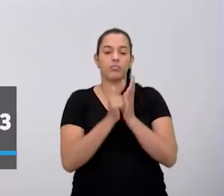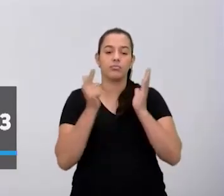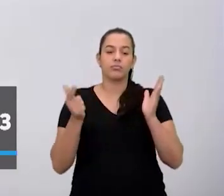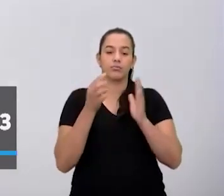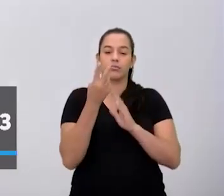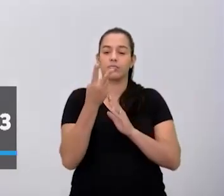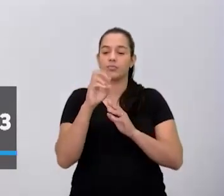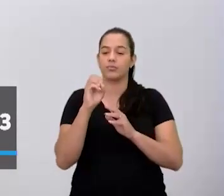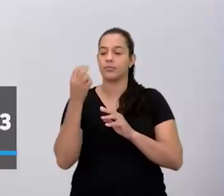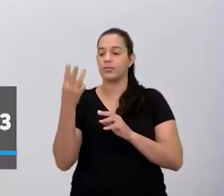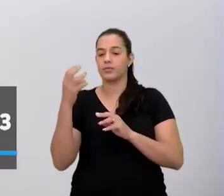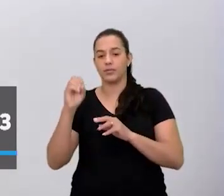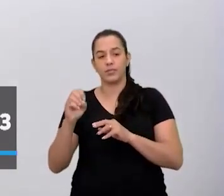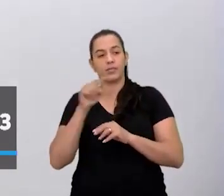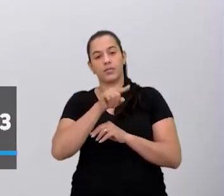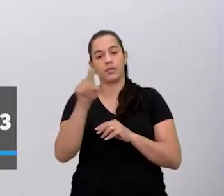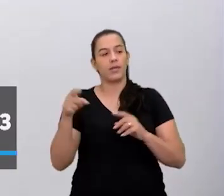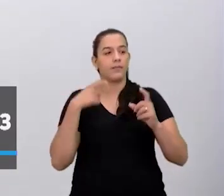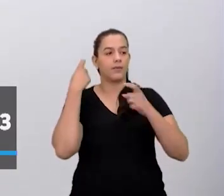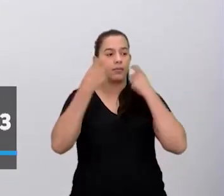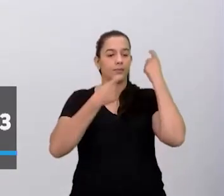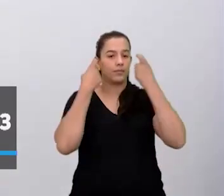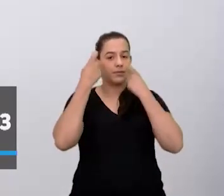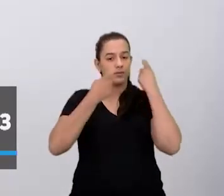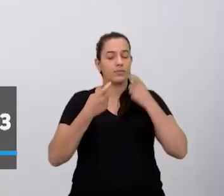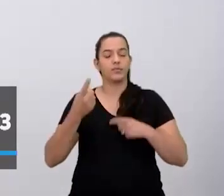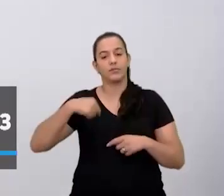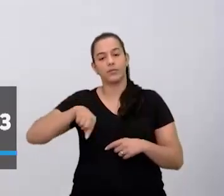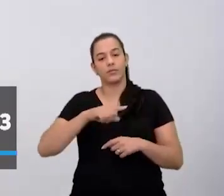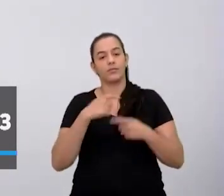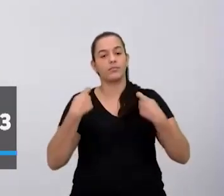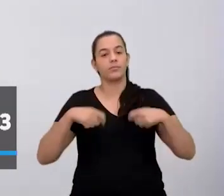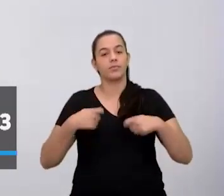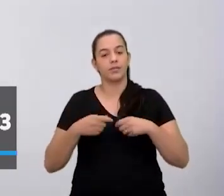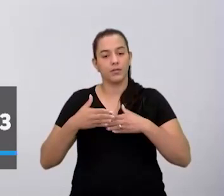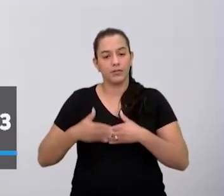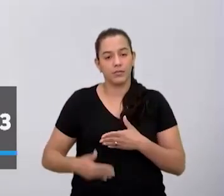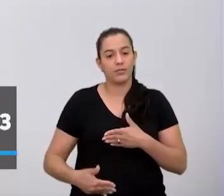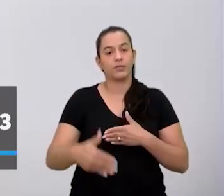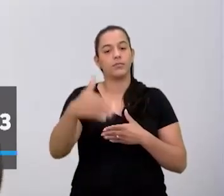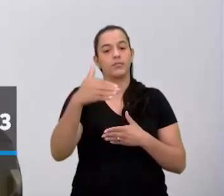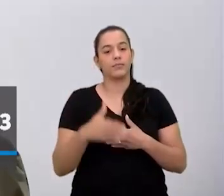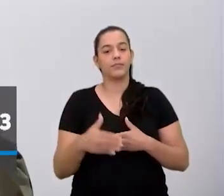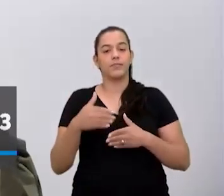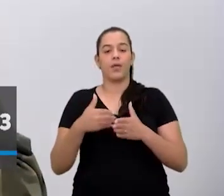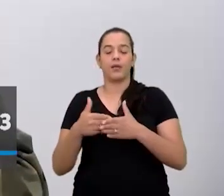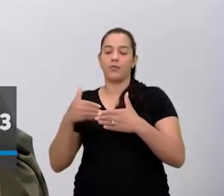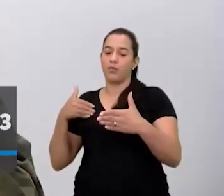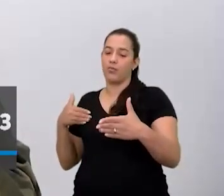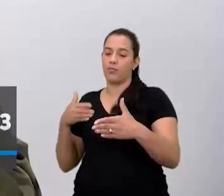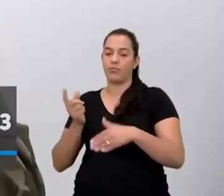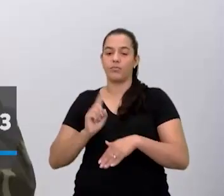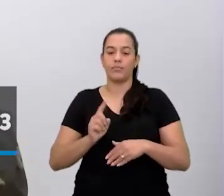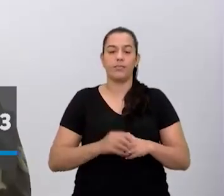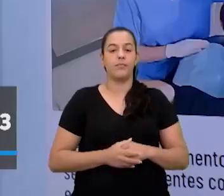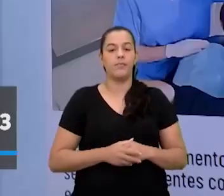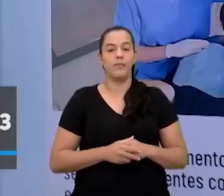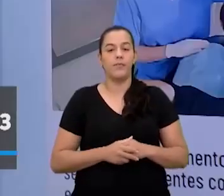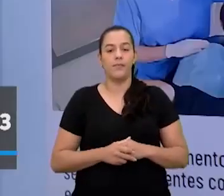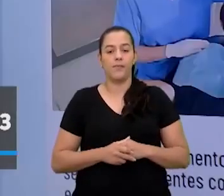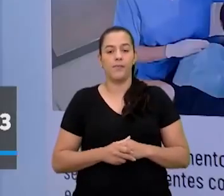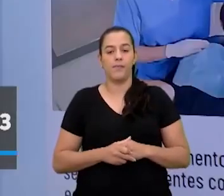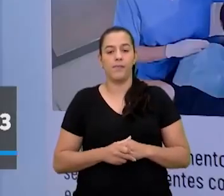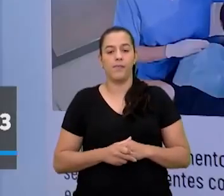e que é a grande preocupação da humanidade. E a gente precisa caminhar, né, nessa perspectiva e não contrária a ela. Vou fazer um convite para ti